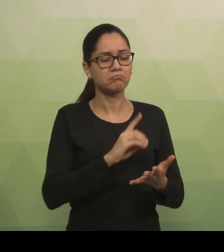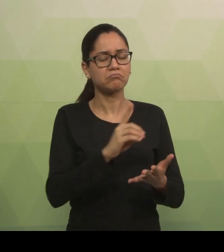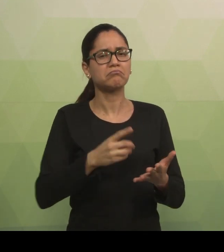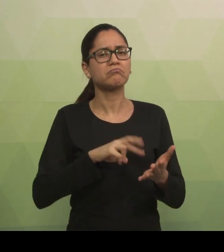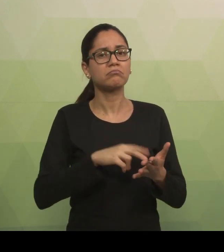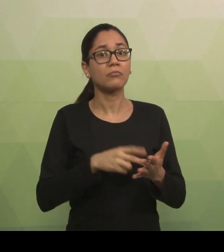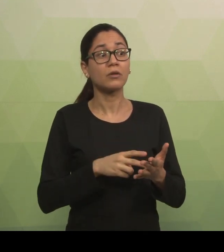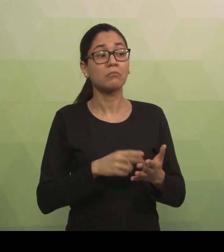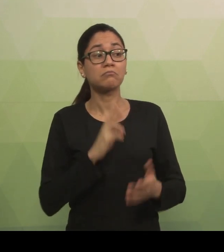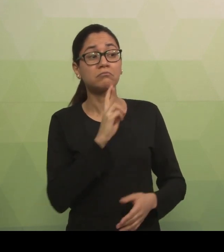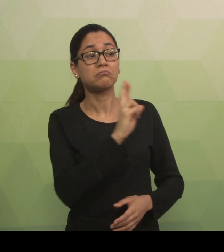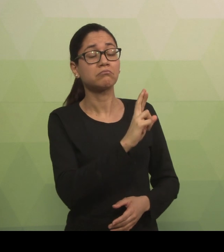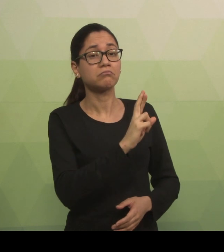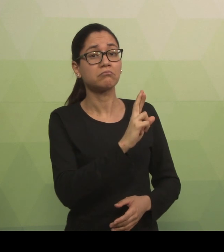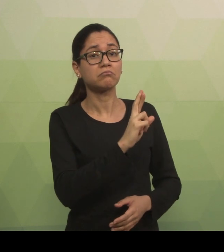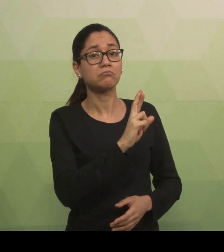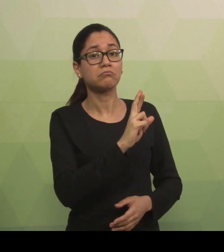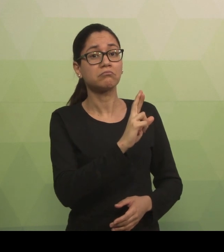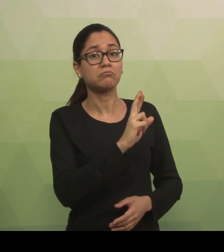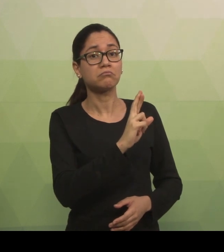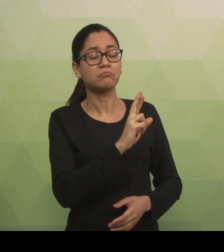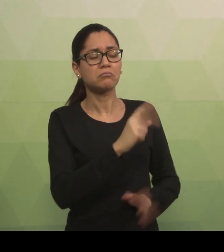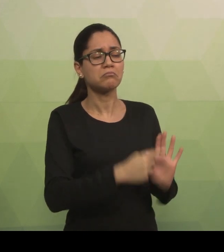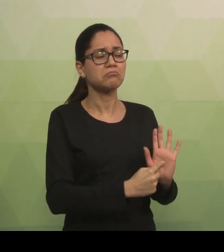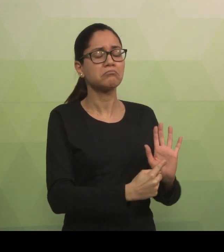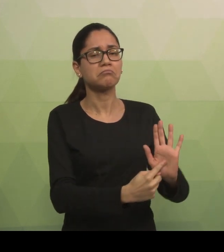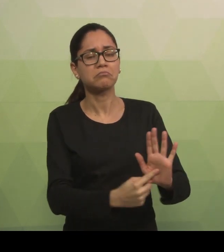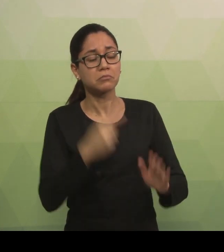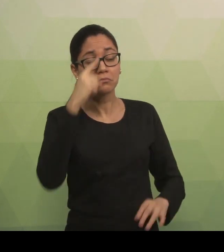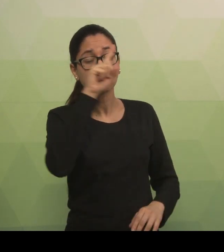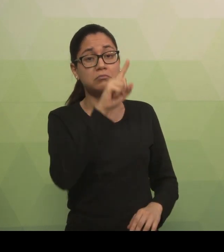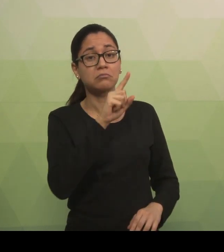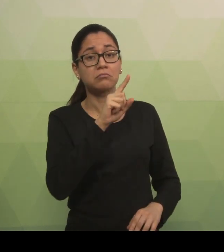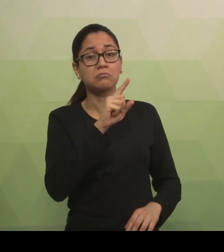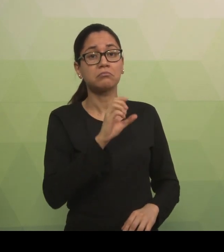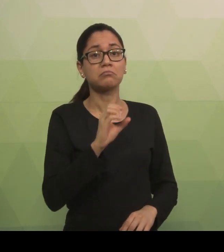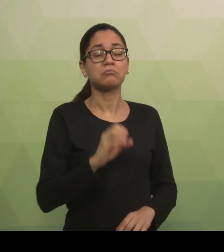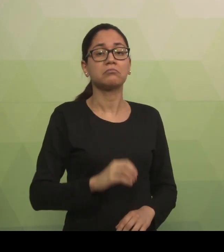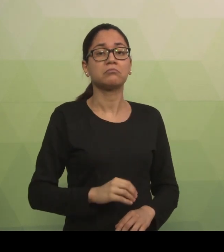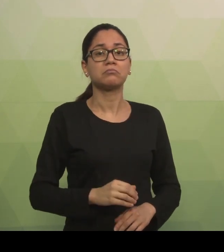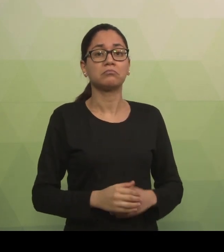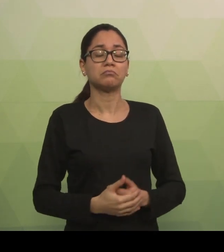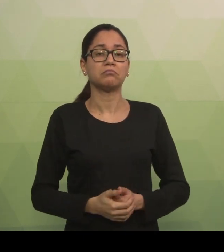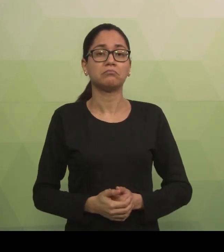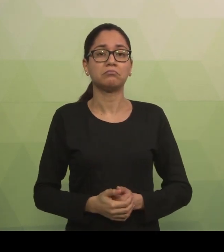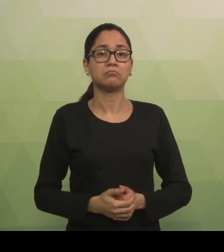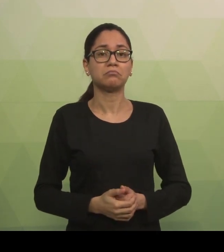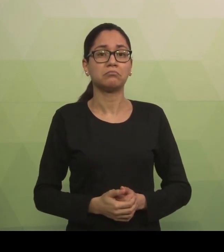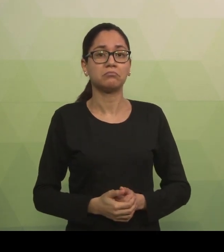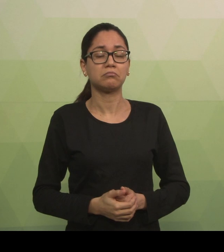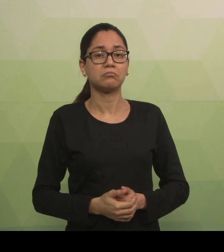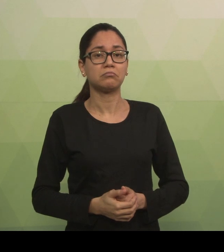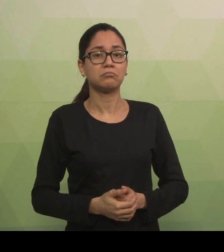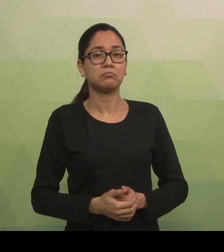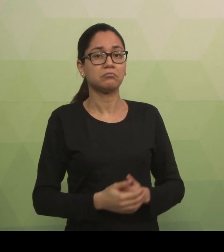eu digo que é uma forma de comunicar uma ideia ou conceito, usando processos, elementos e princípios do